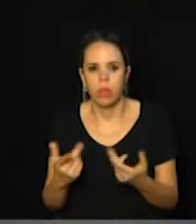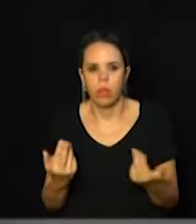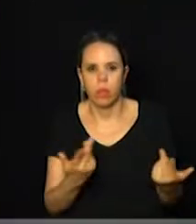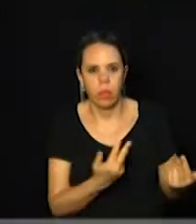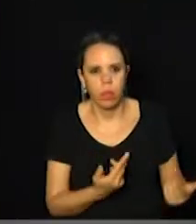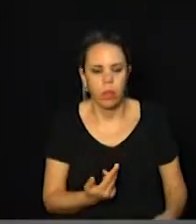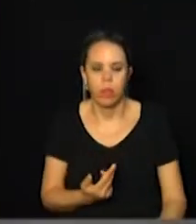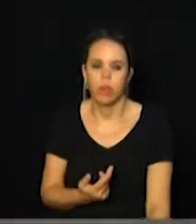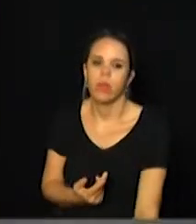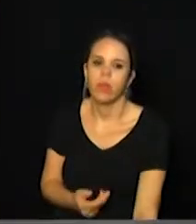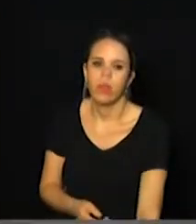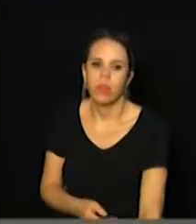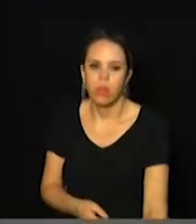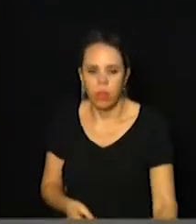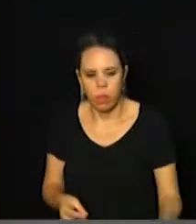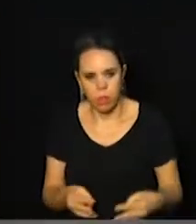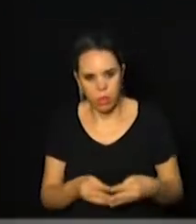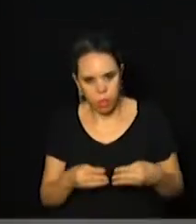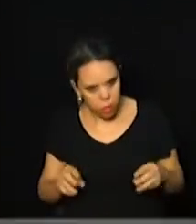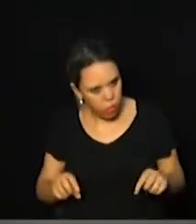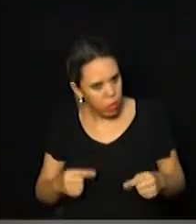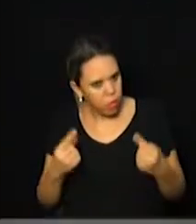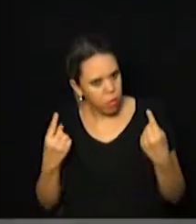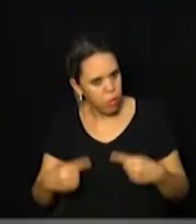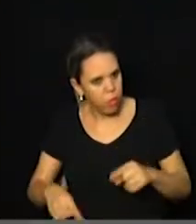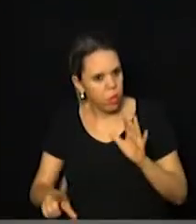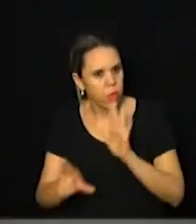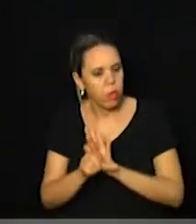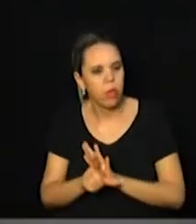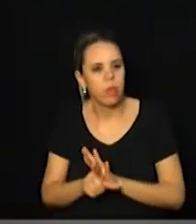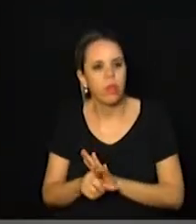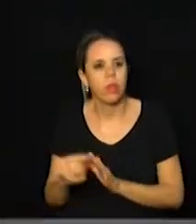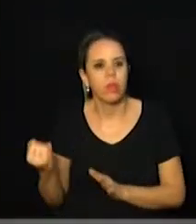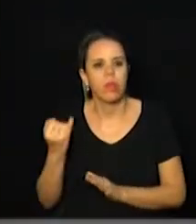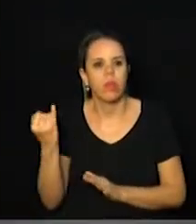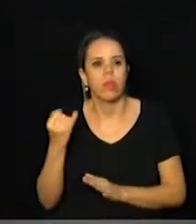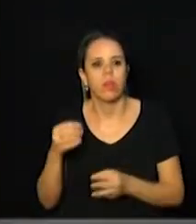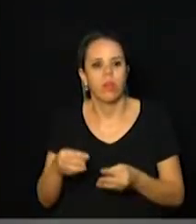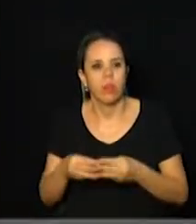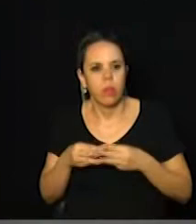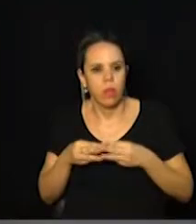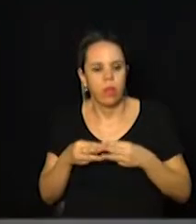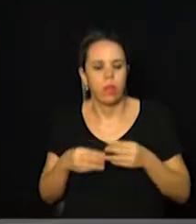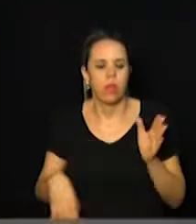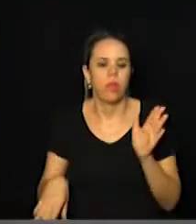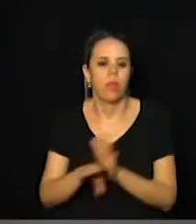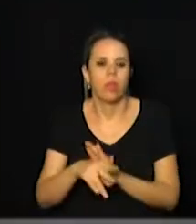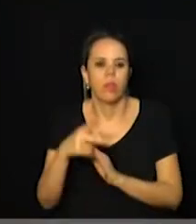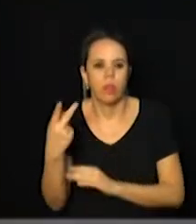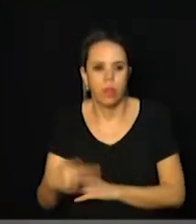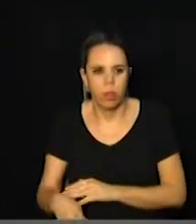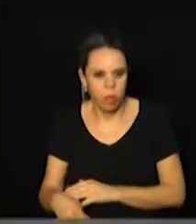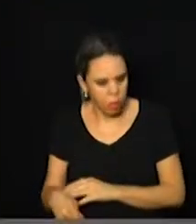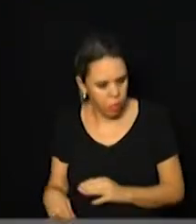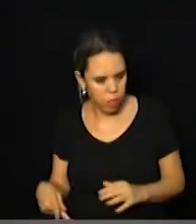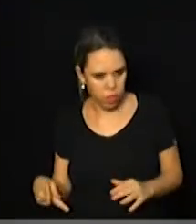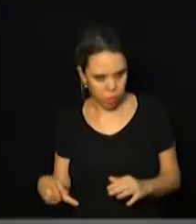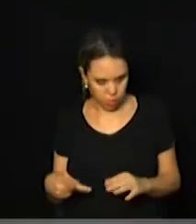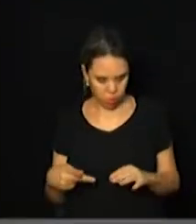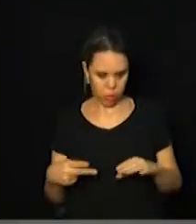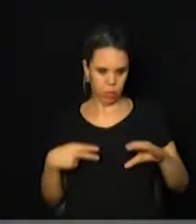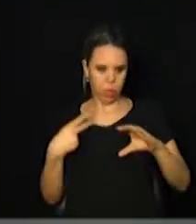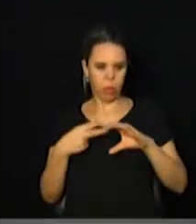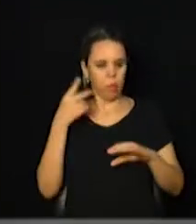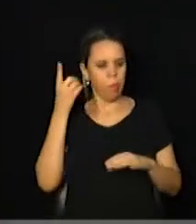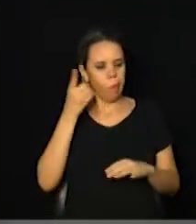as suas emoções de repúdio essa lei agora é importante que essas moções de repúdio ela chegue lá lá no parlamento brasileiro lá na